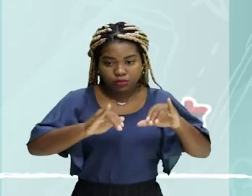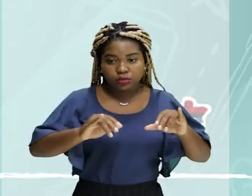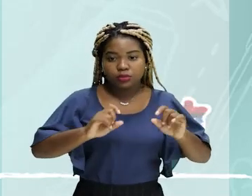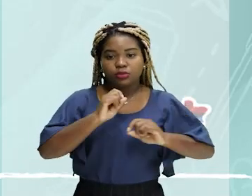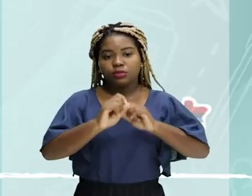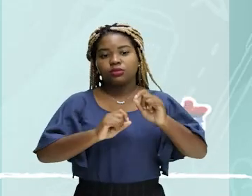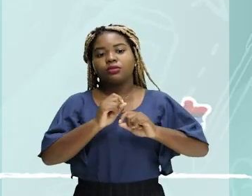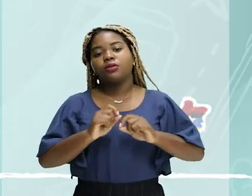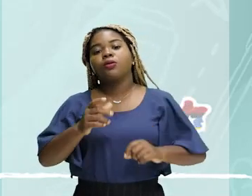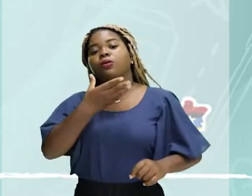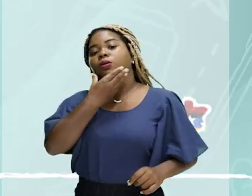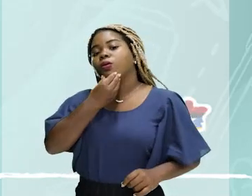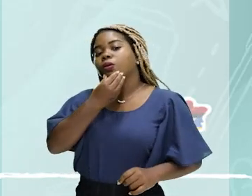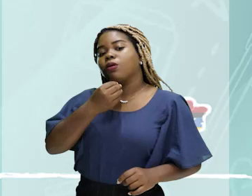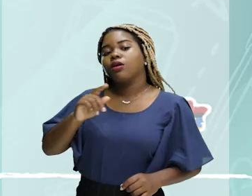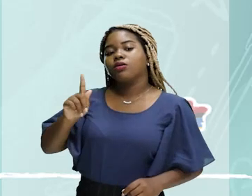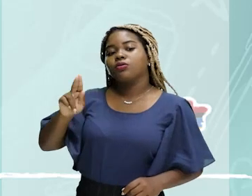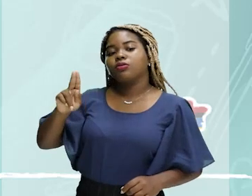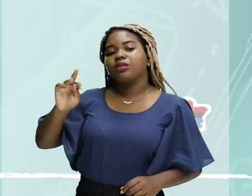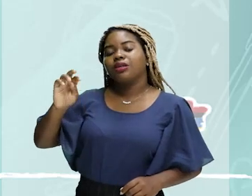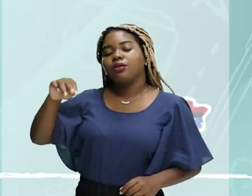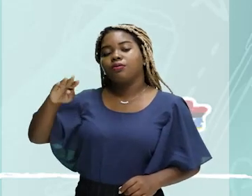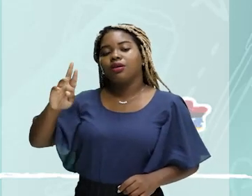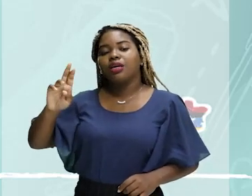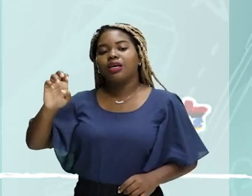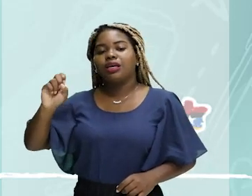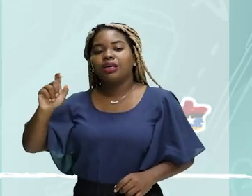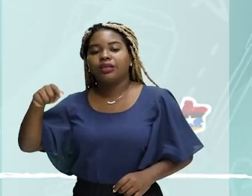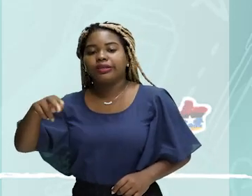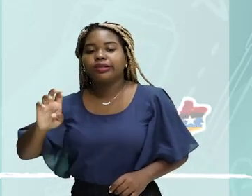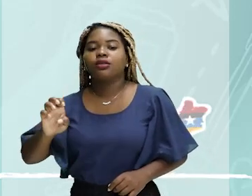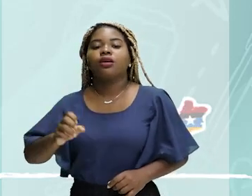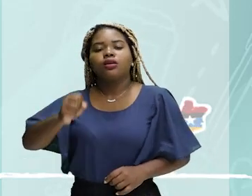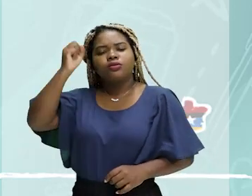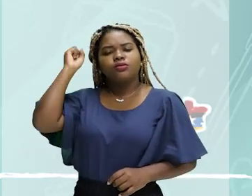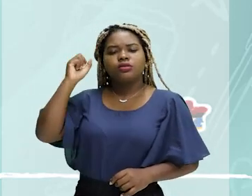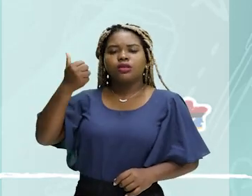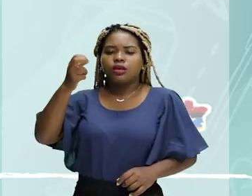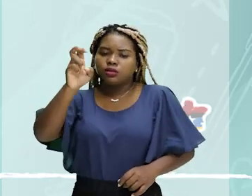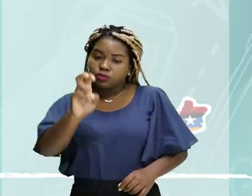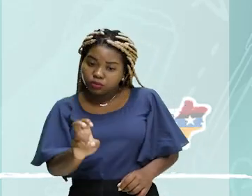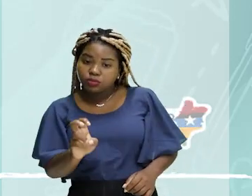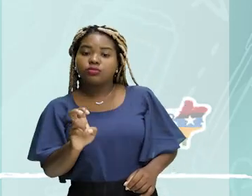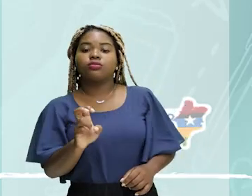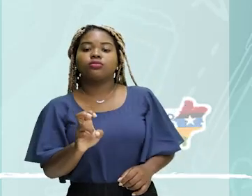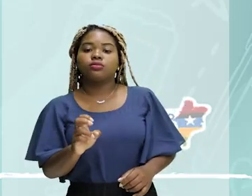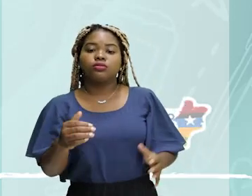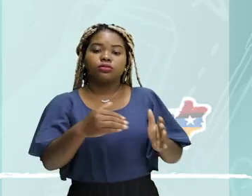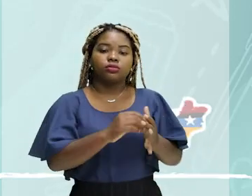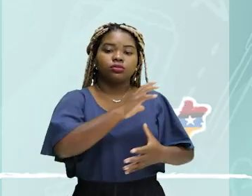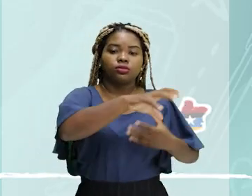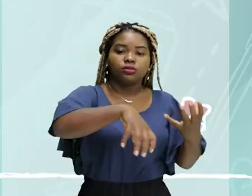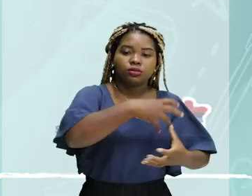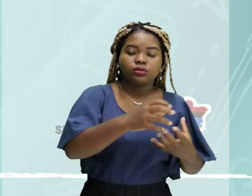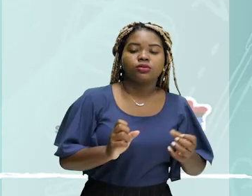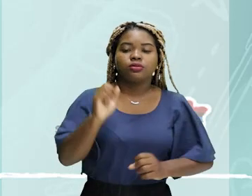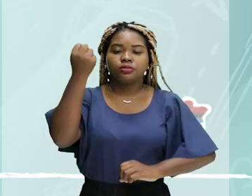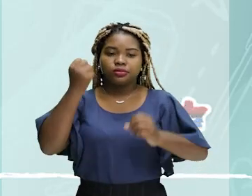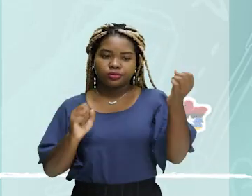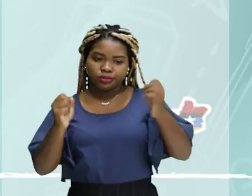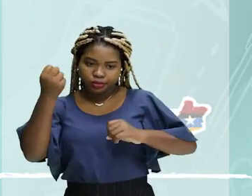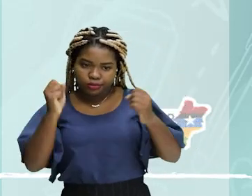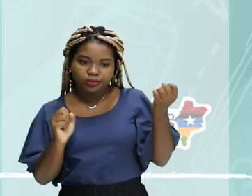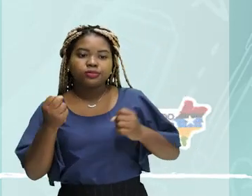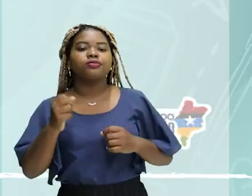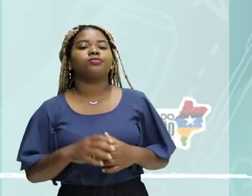com Gutenberg no século XV e foi a tônica da Revolução Industrial. Até hoje você foi obrigado a assistir ao mesmo filme que o vizinho,